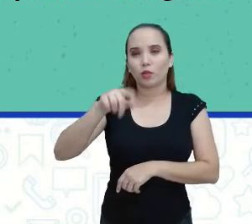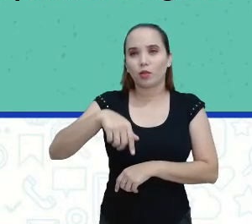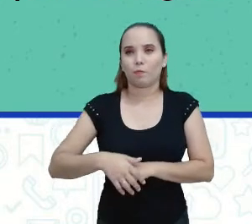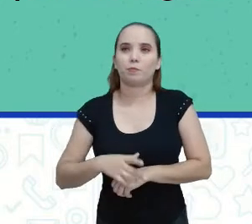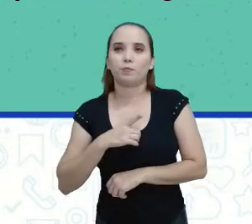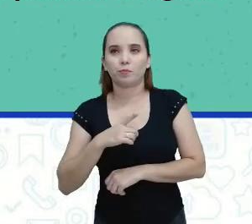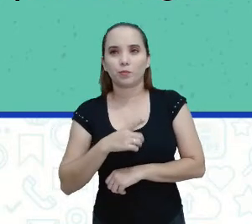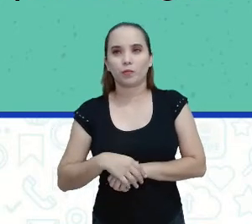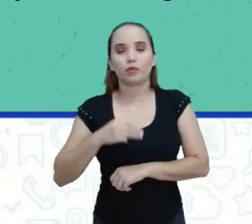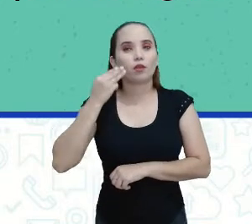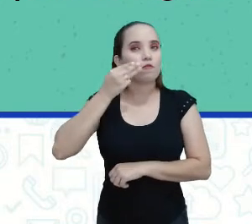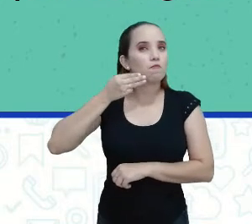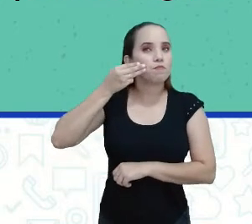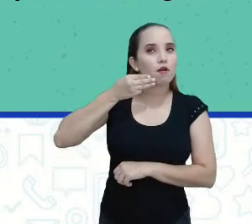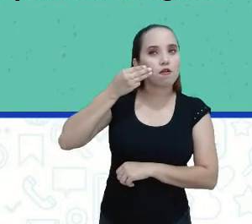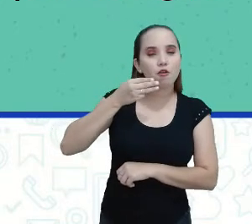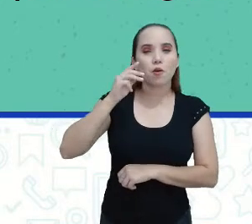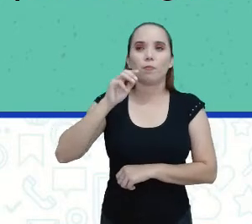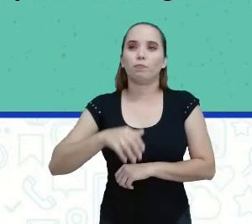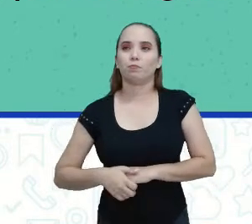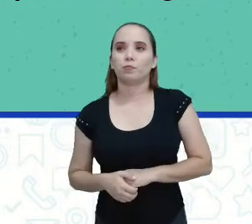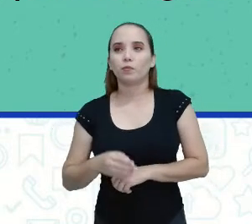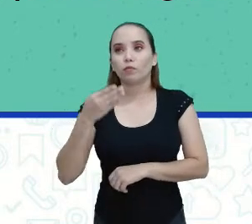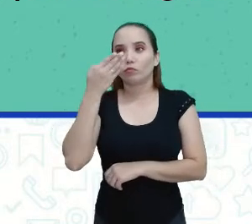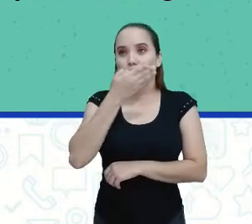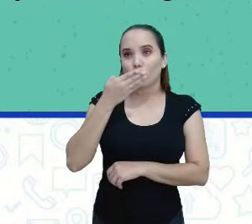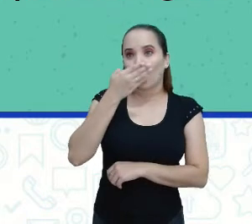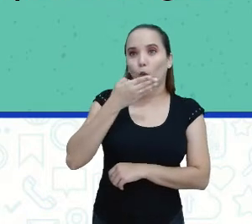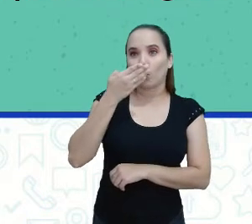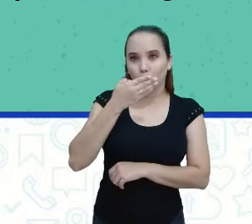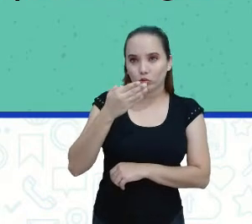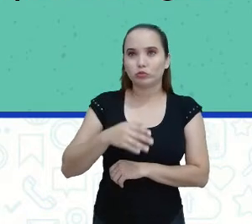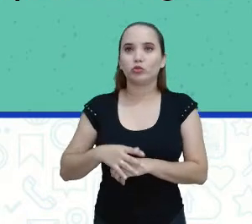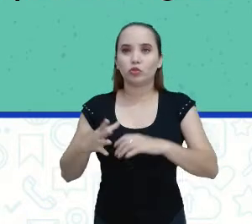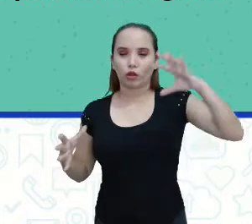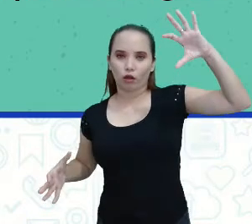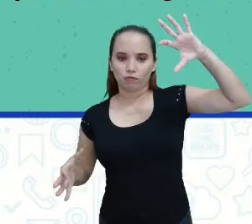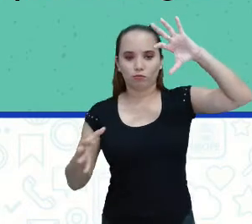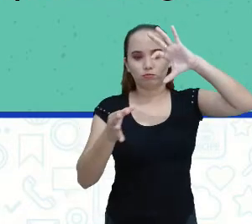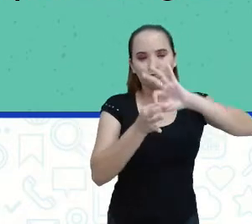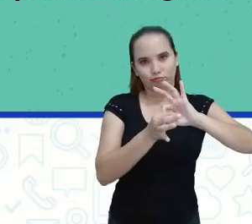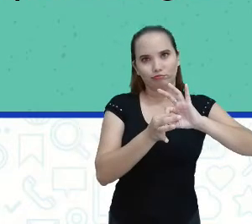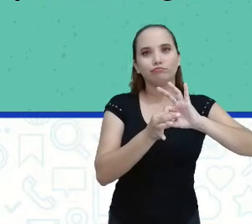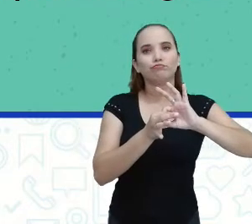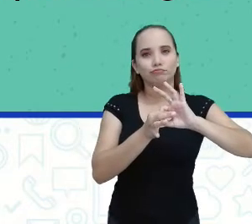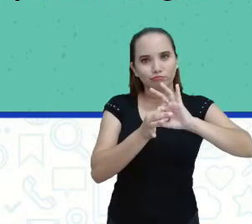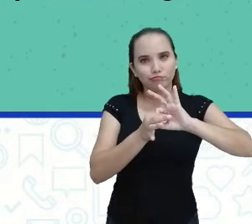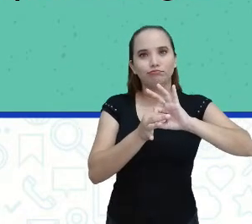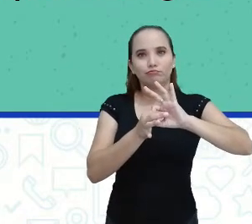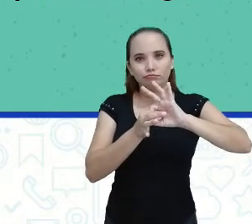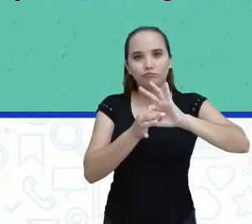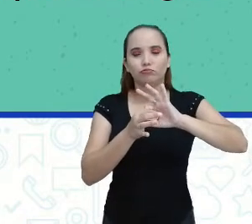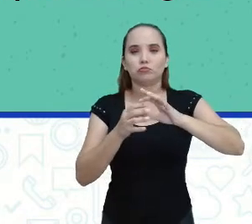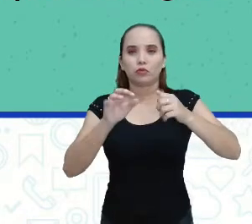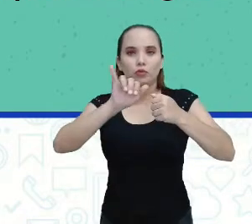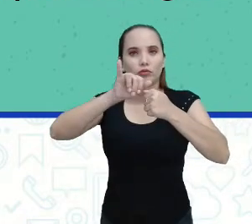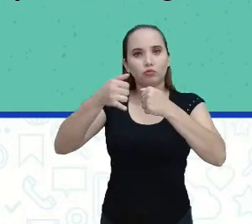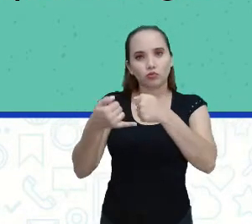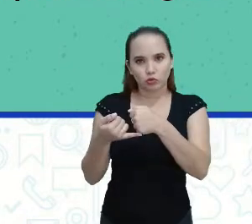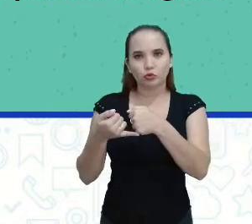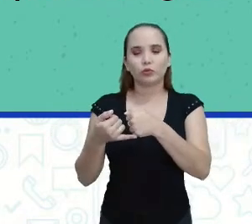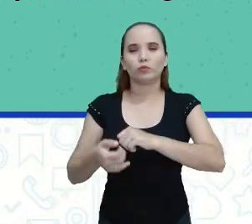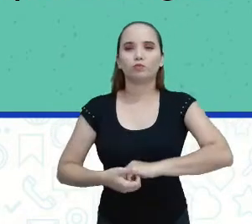dos lábios de mel, doces como mel. Então, a gente tem aqui esse movimento de adjetivação,